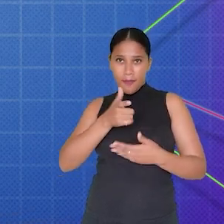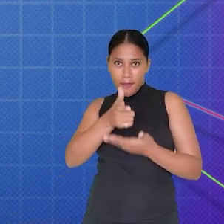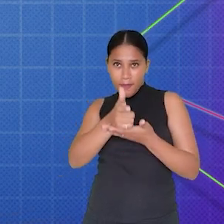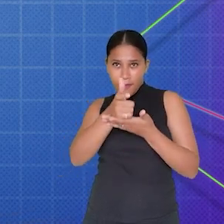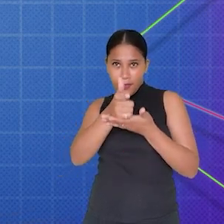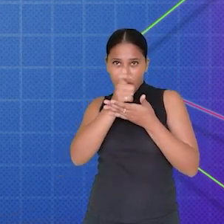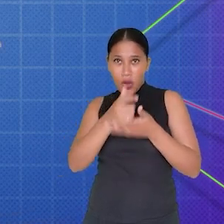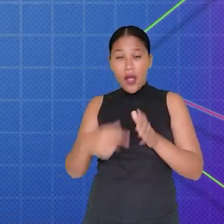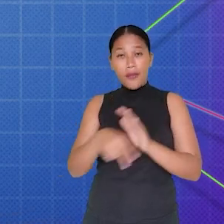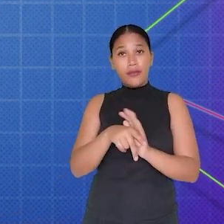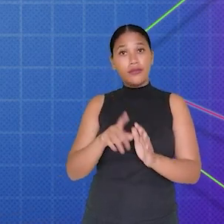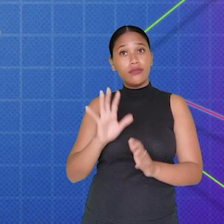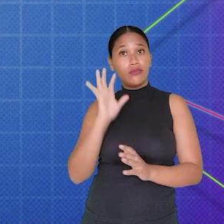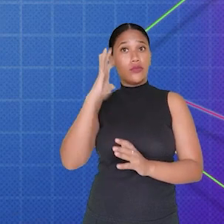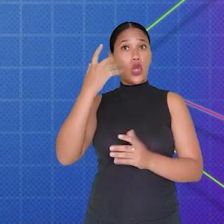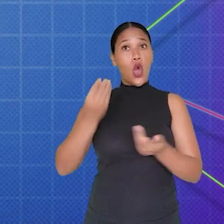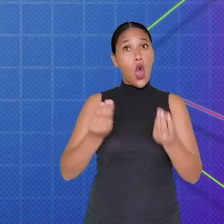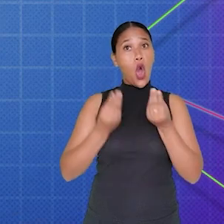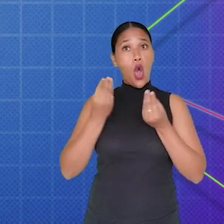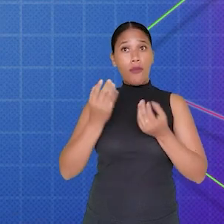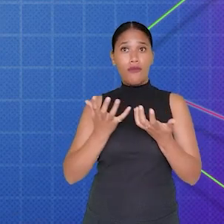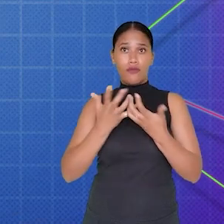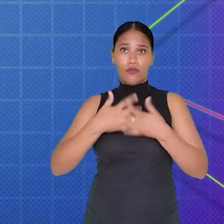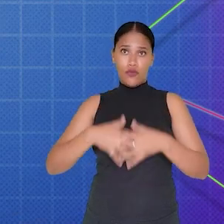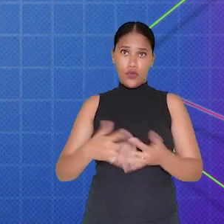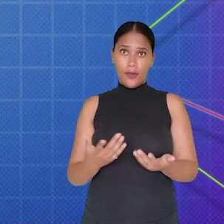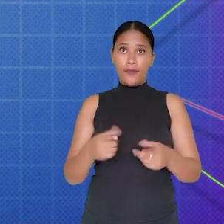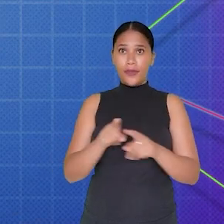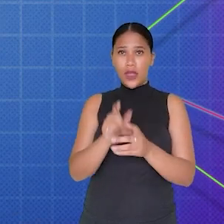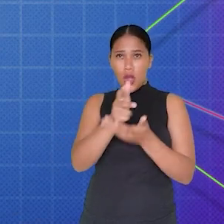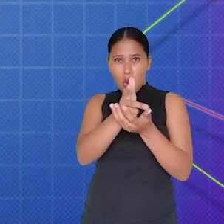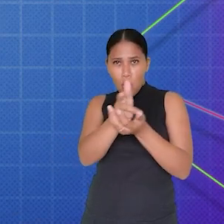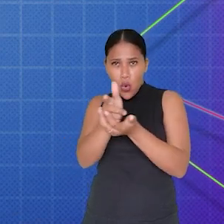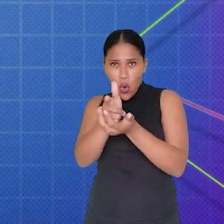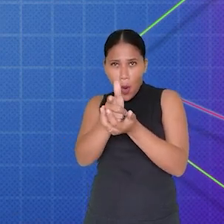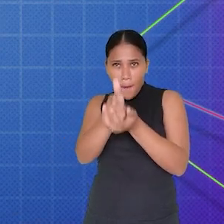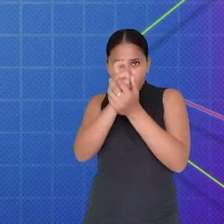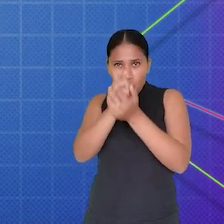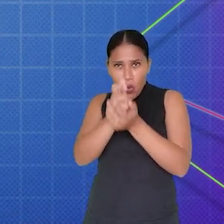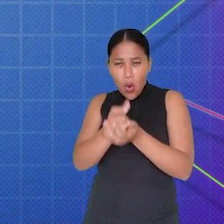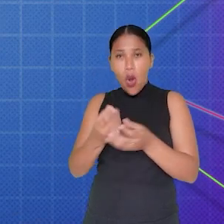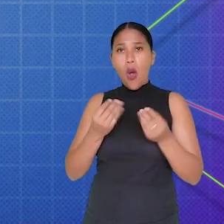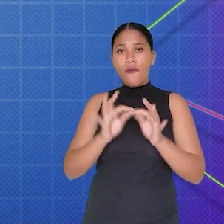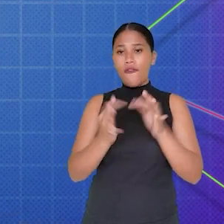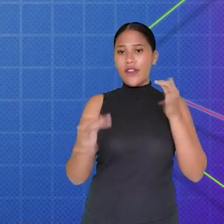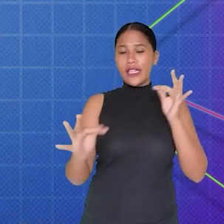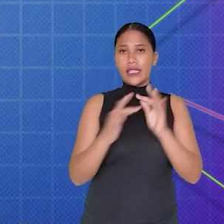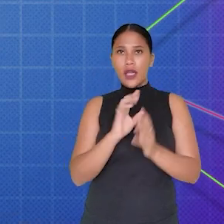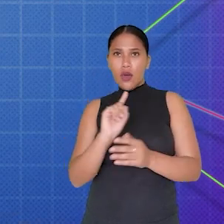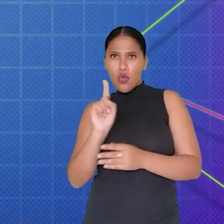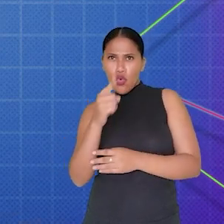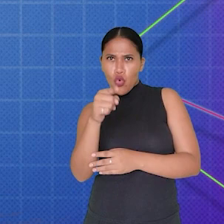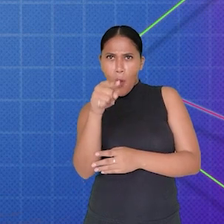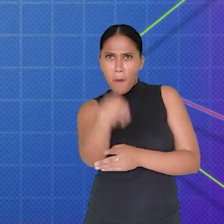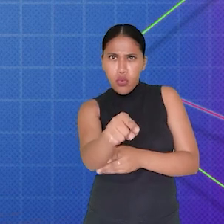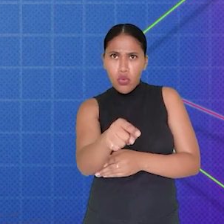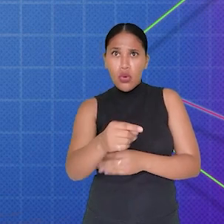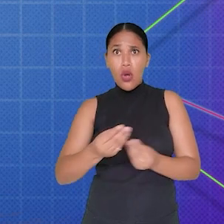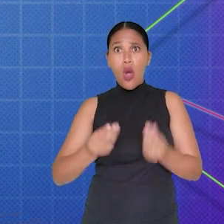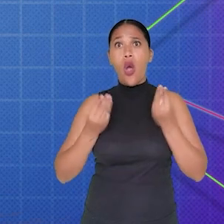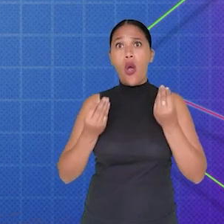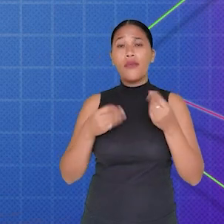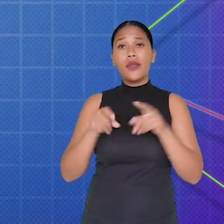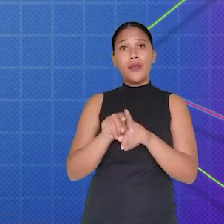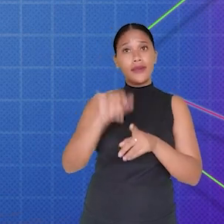em primeira pessoa, o GDD deve definir como os controles funcionarão, como o jogador irá mirar e atirar, como a física das balas afetará